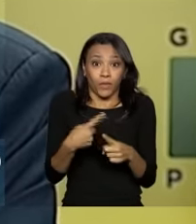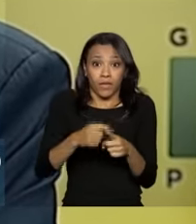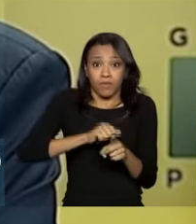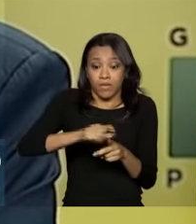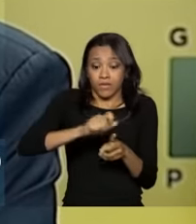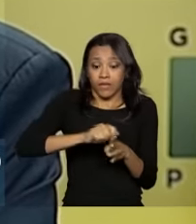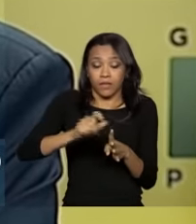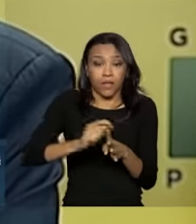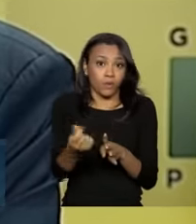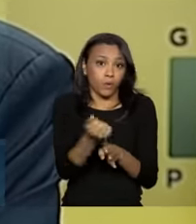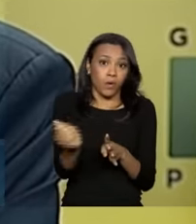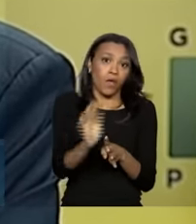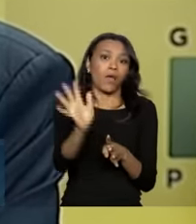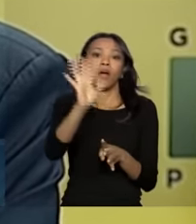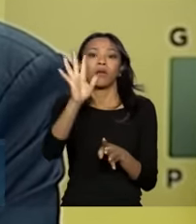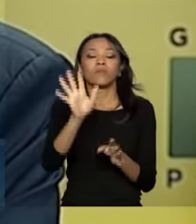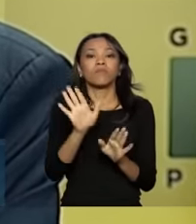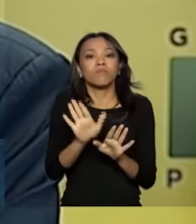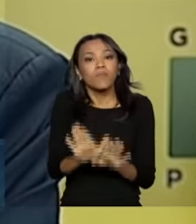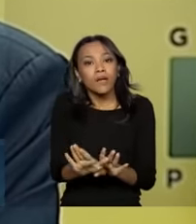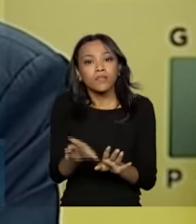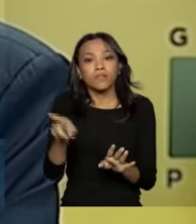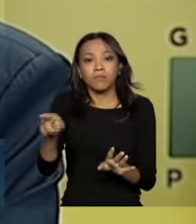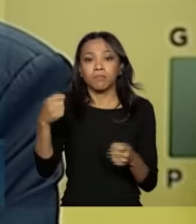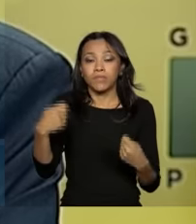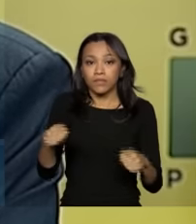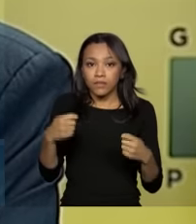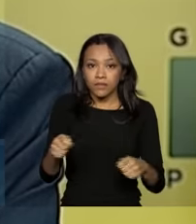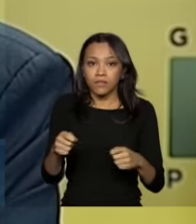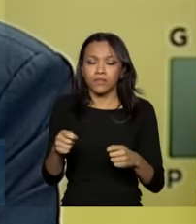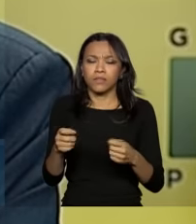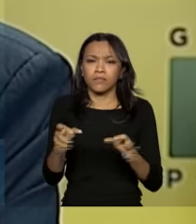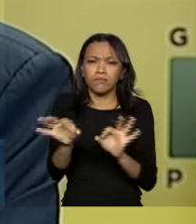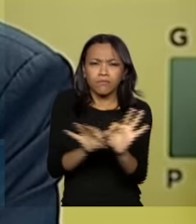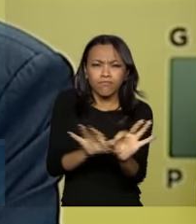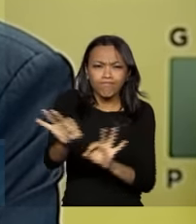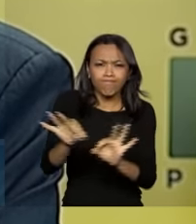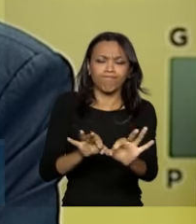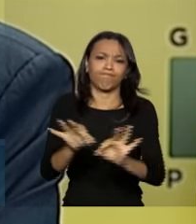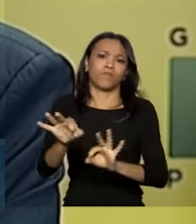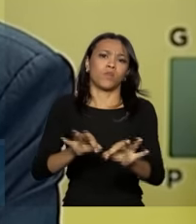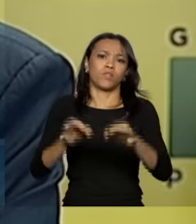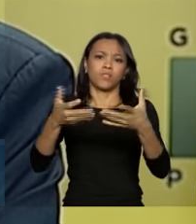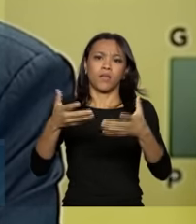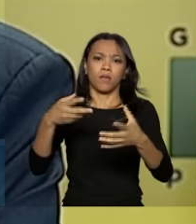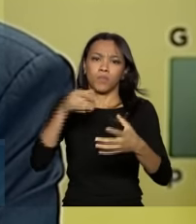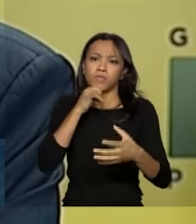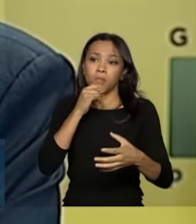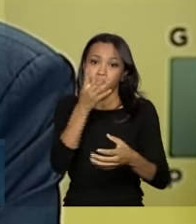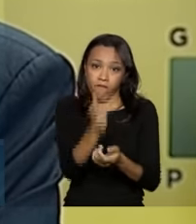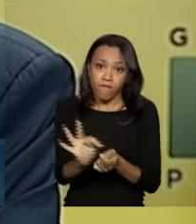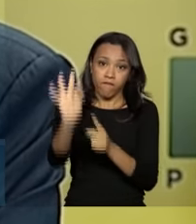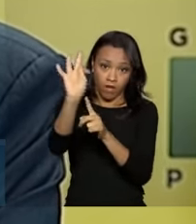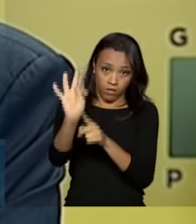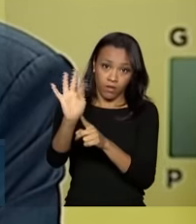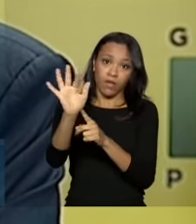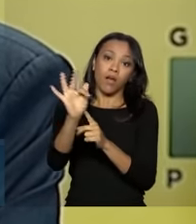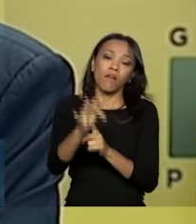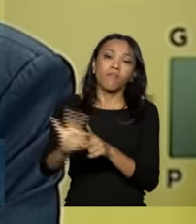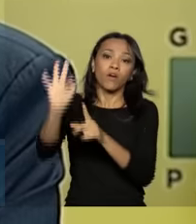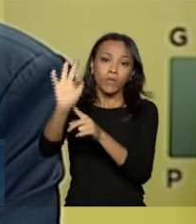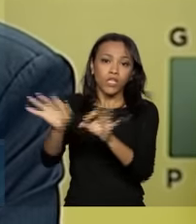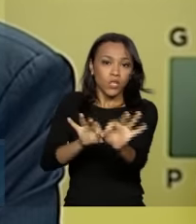altas, mas ele é um empreendimento de fôlego longo e é preciso que a instituição que o monta tenha